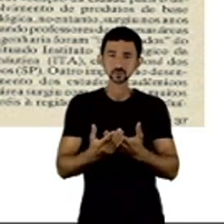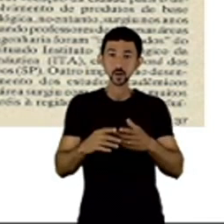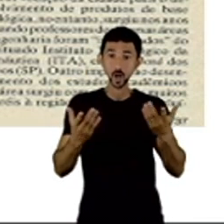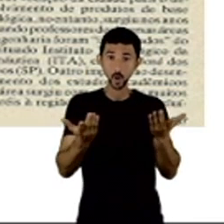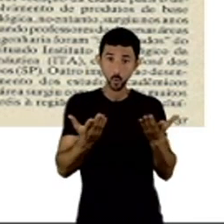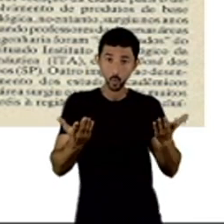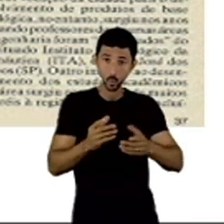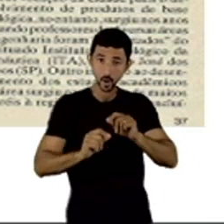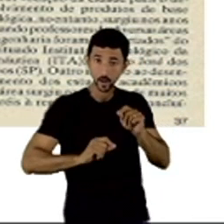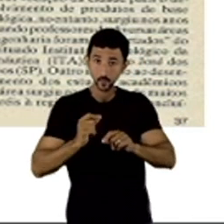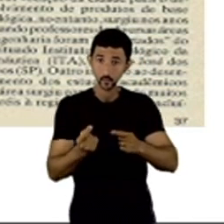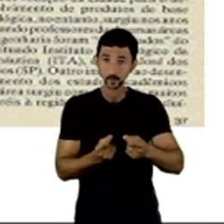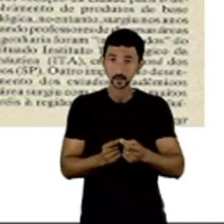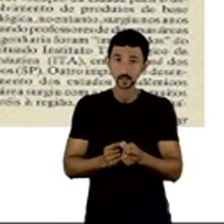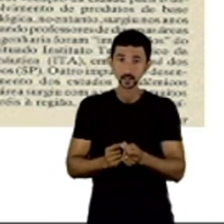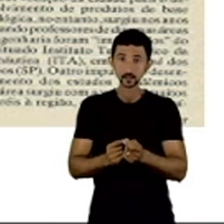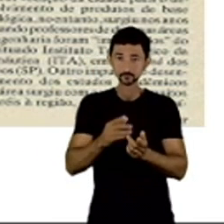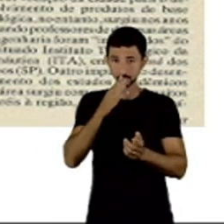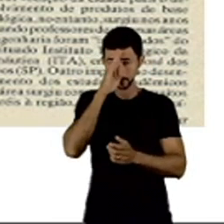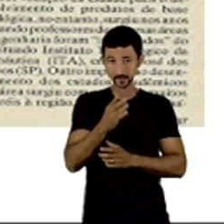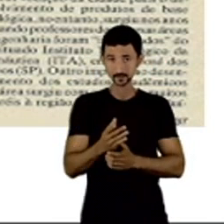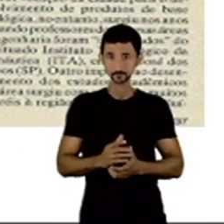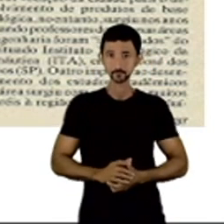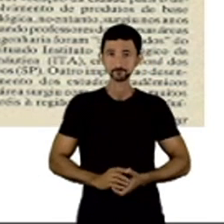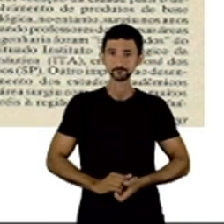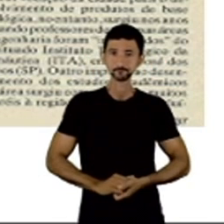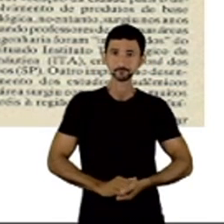nesse momento é o destaque do texto.